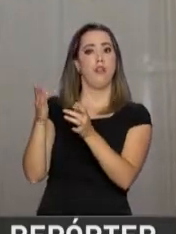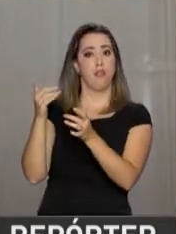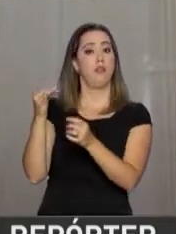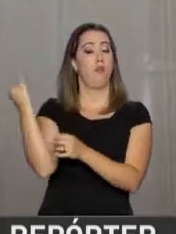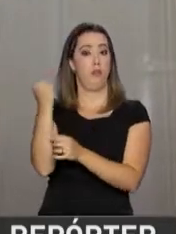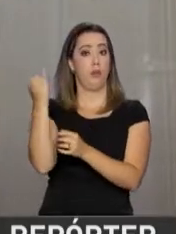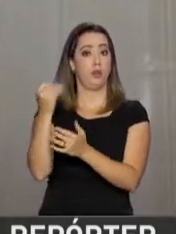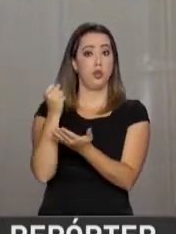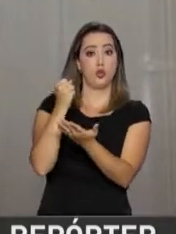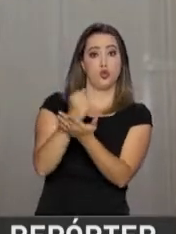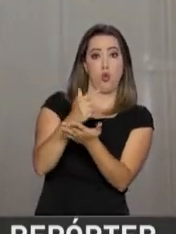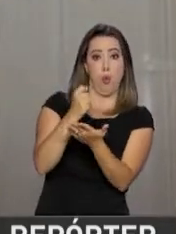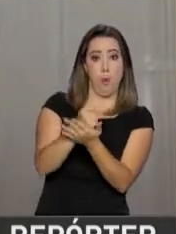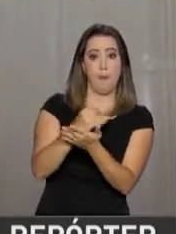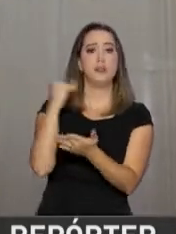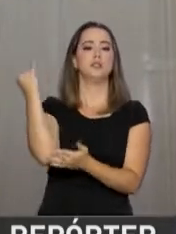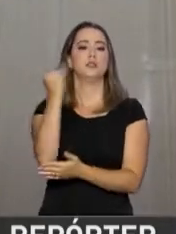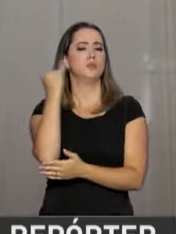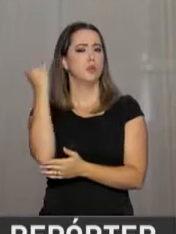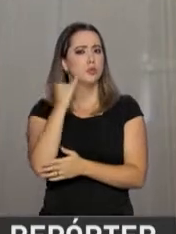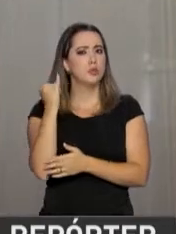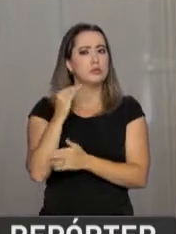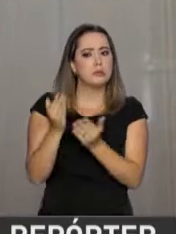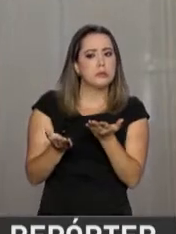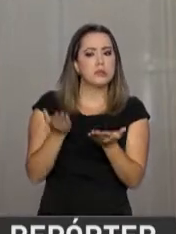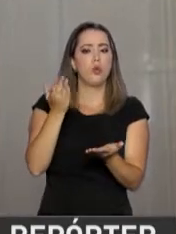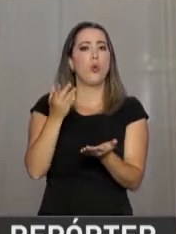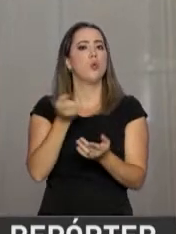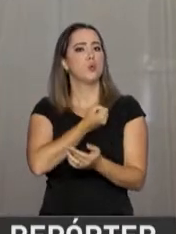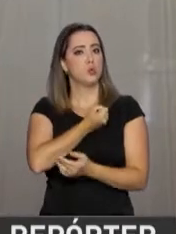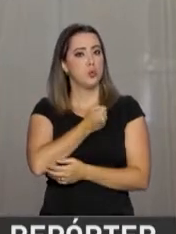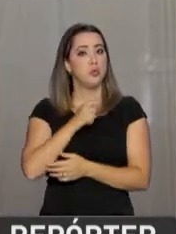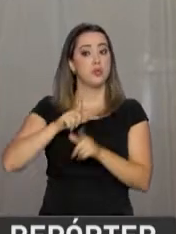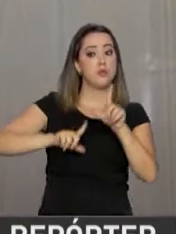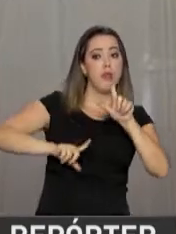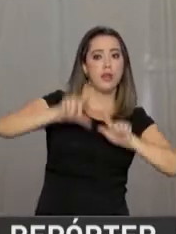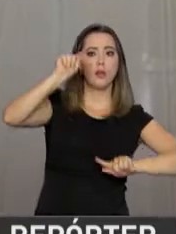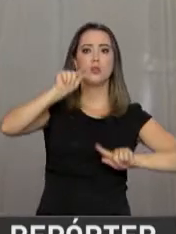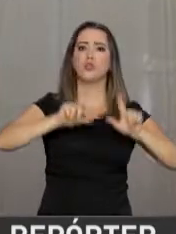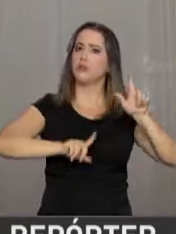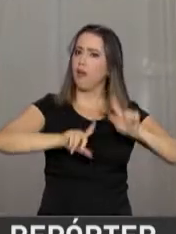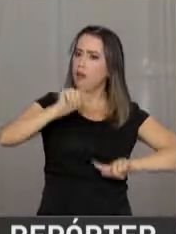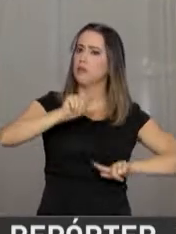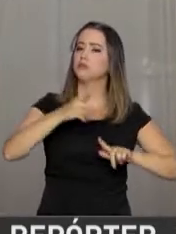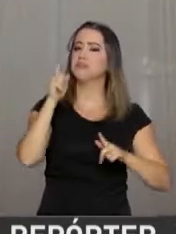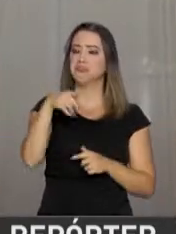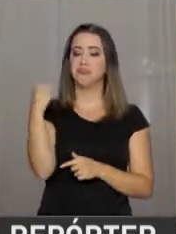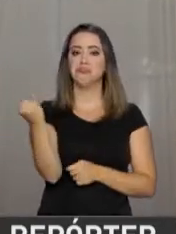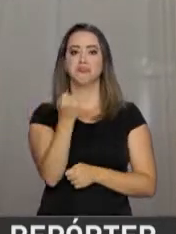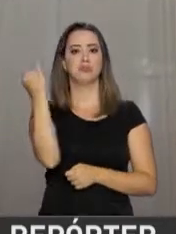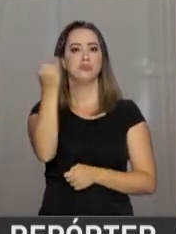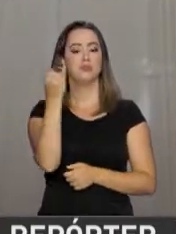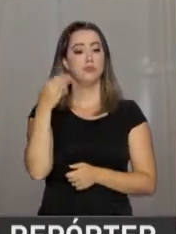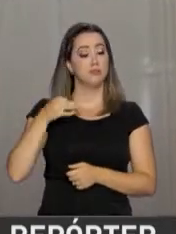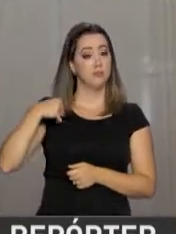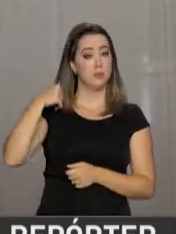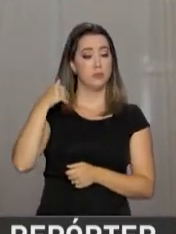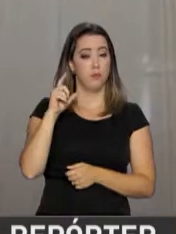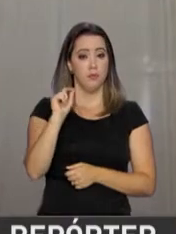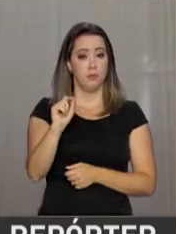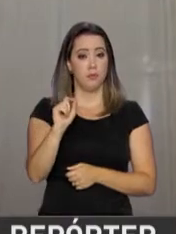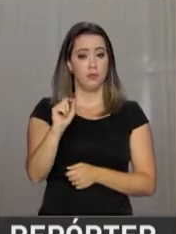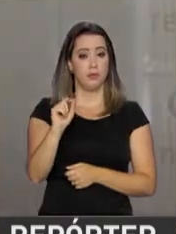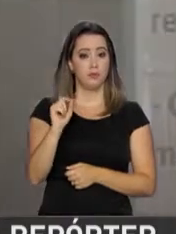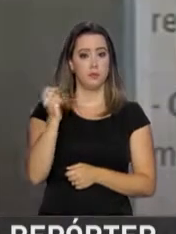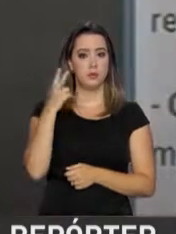importações o superávit recorde de 67 bilhões de dólares é seguramente o elemento é